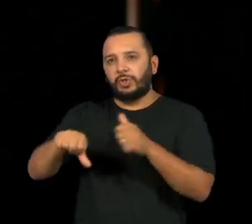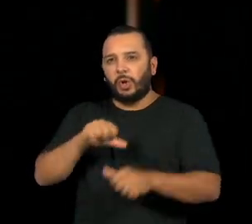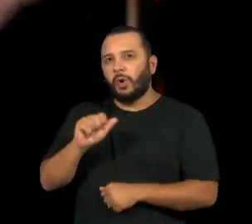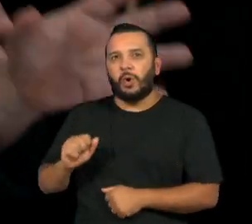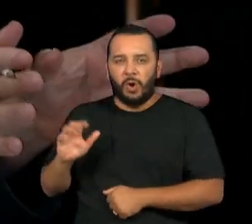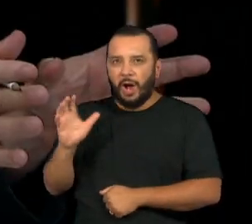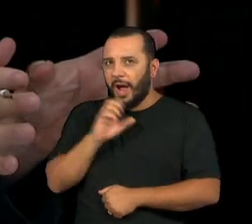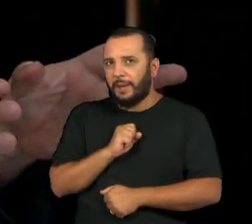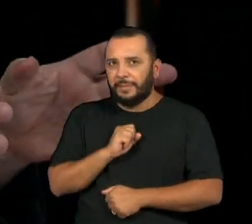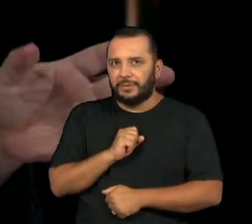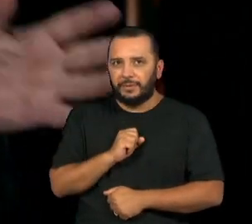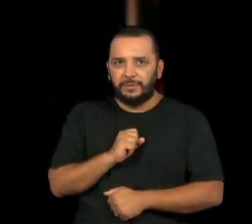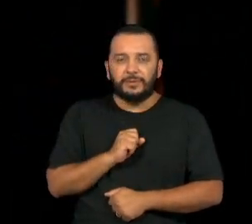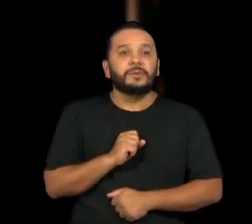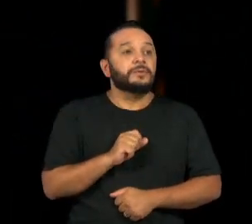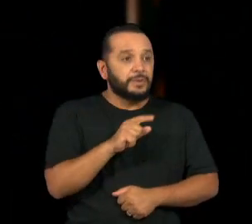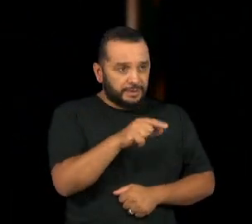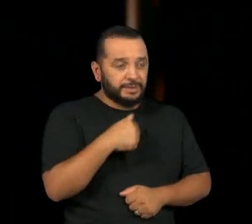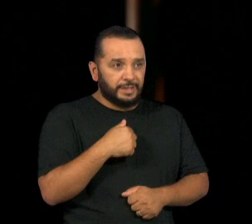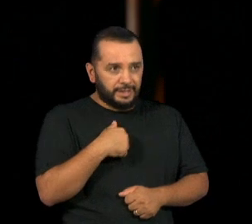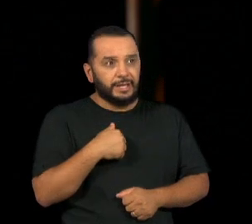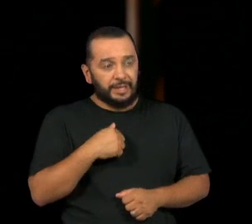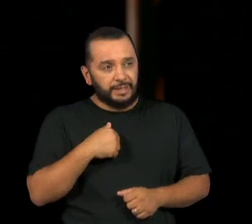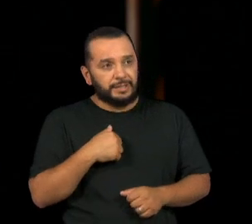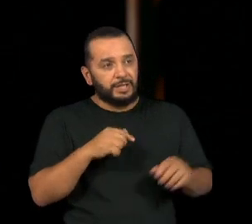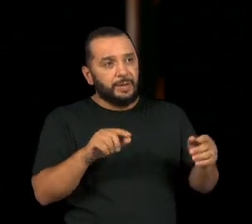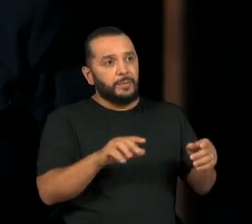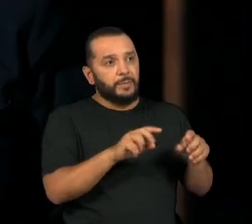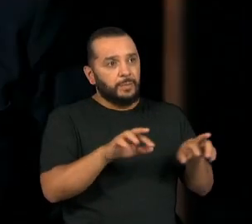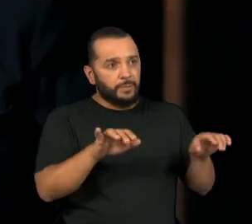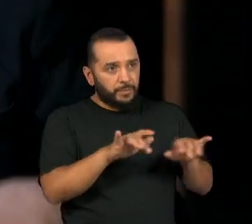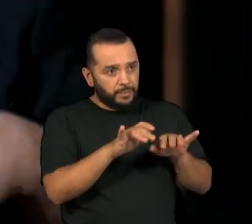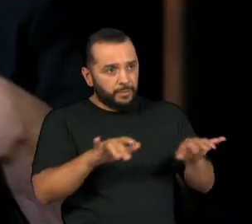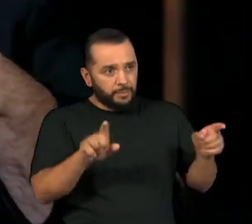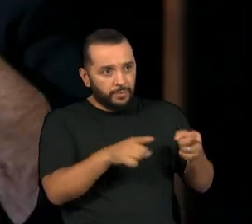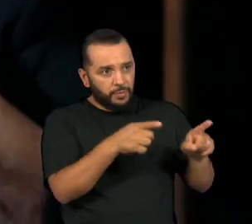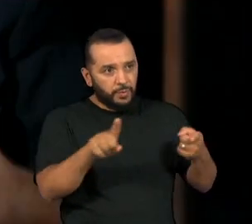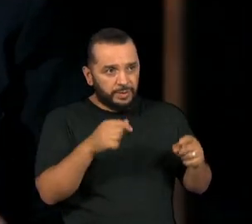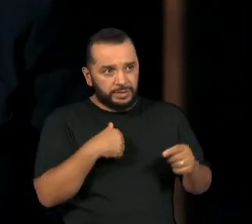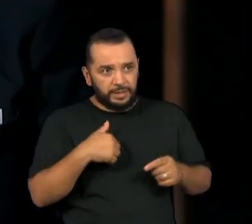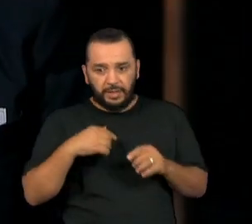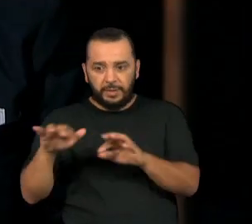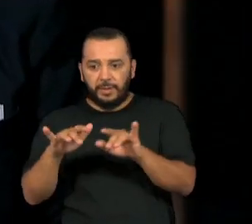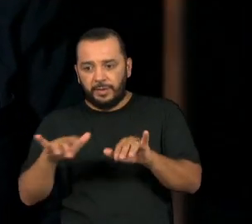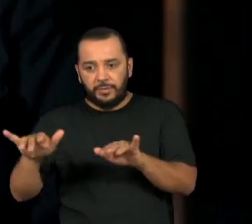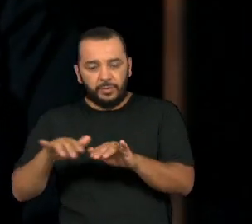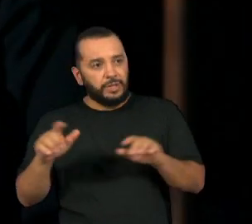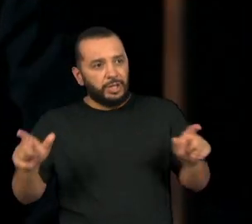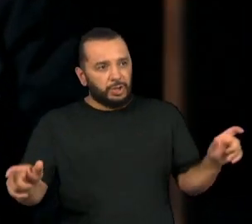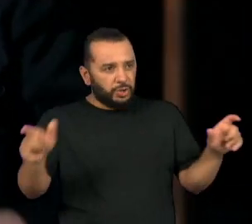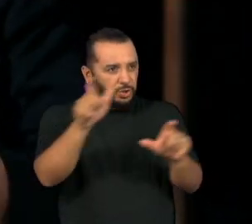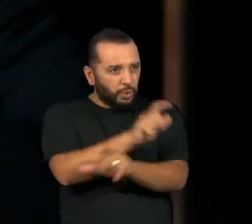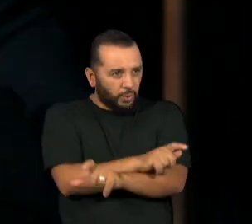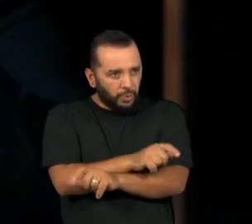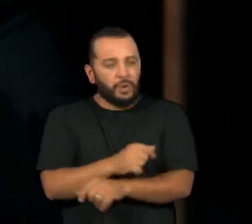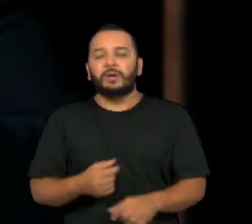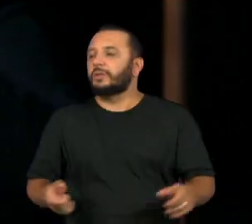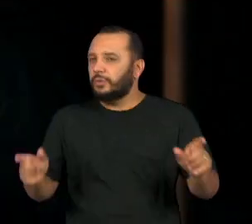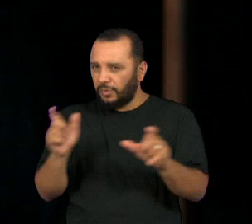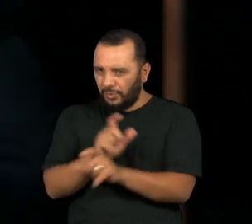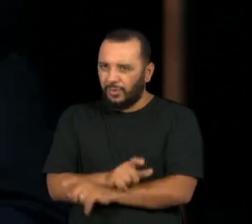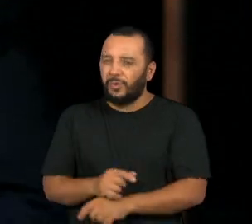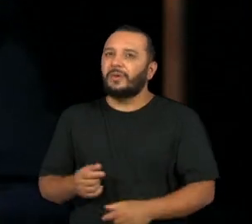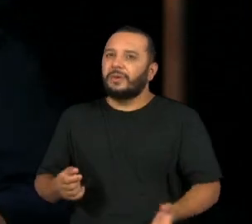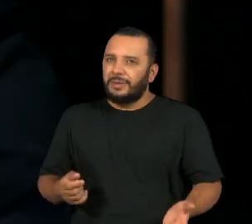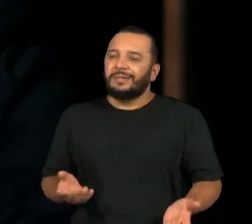Você fez a trilha para o Fedra, ele botou... Então, assim, quer dizer, foi um processo, meu, assim, posso muita